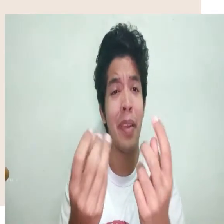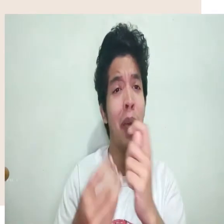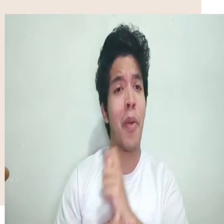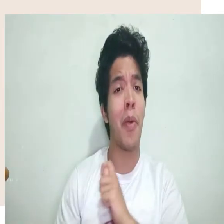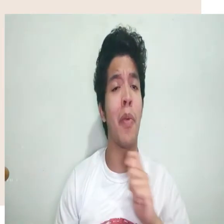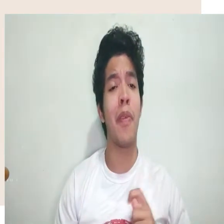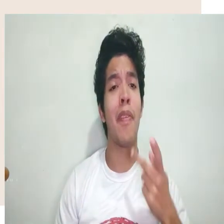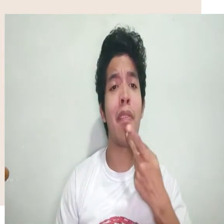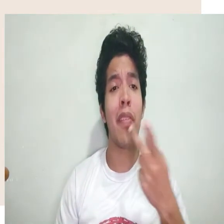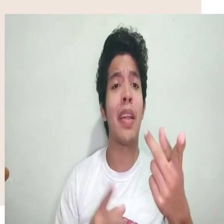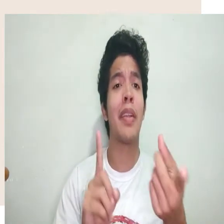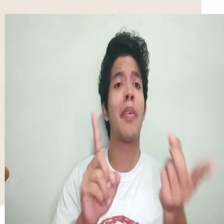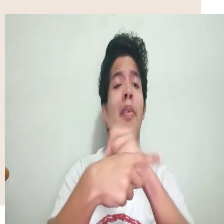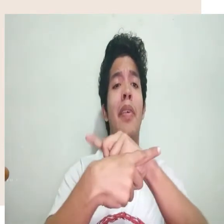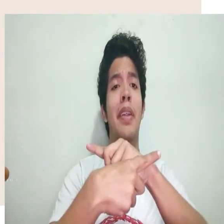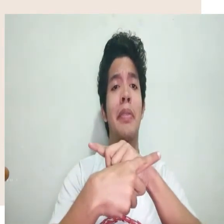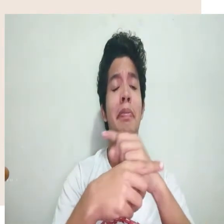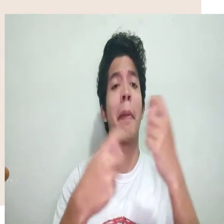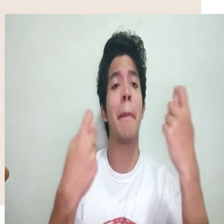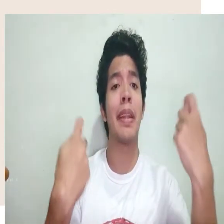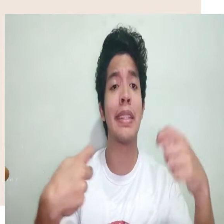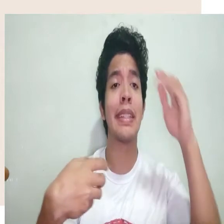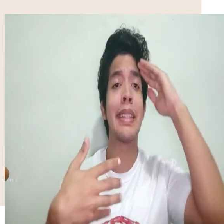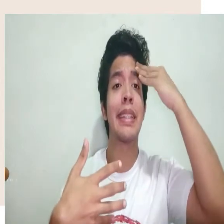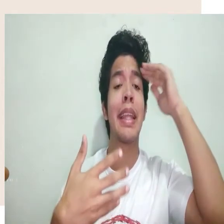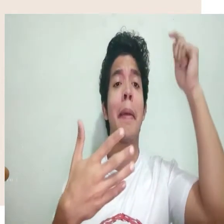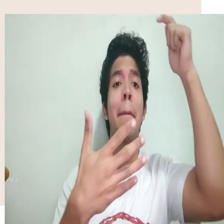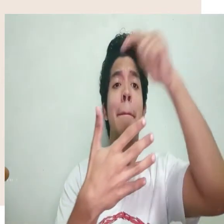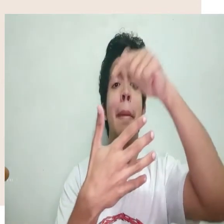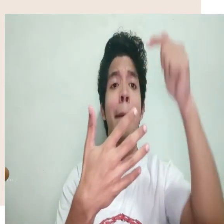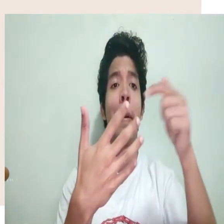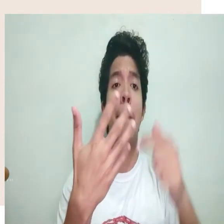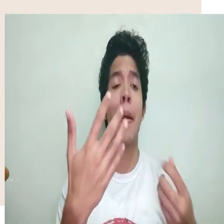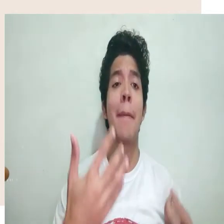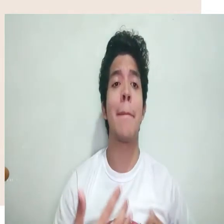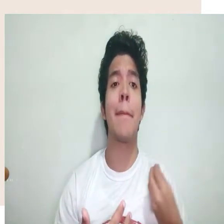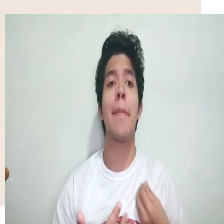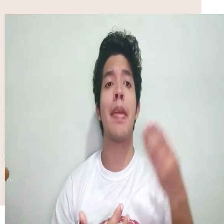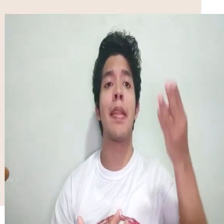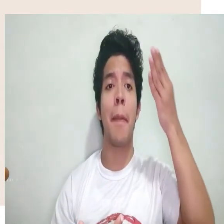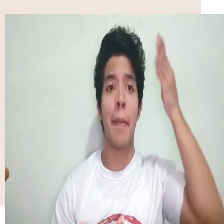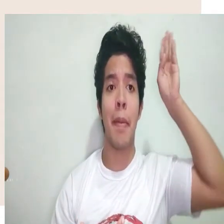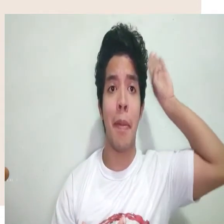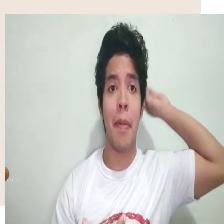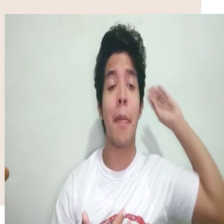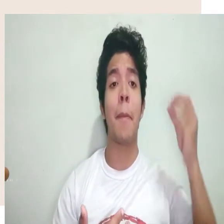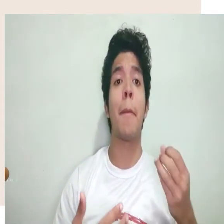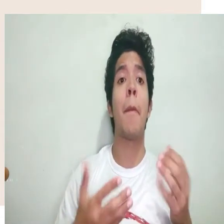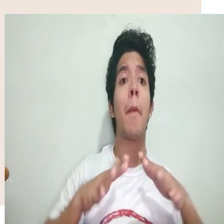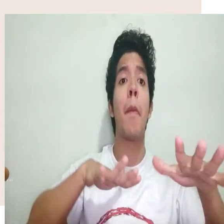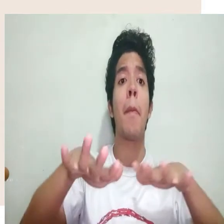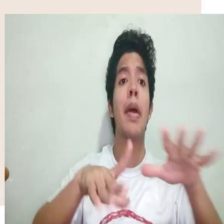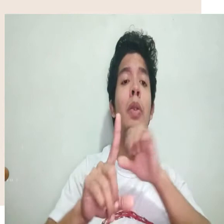a autora, ao contrário, procurar entender os fatos acadêmicos da vida cotidiana, dos